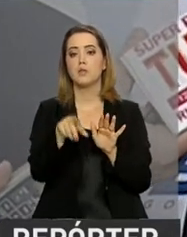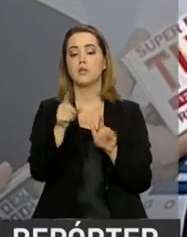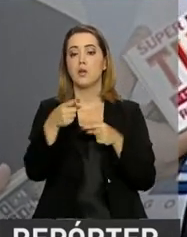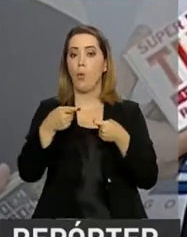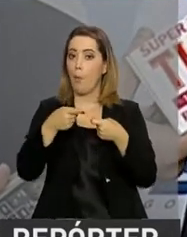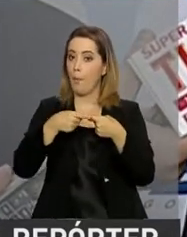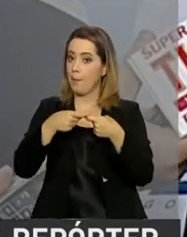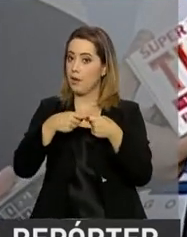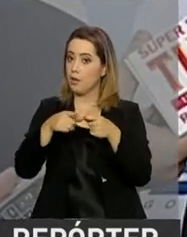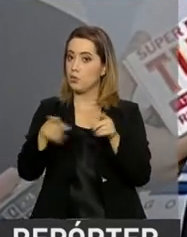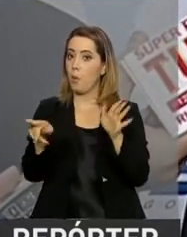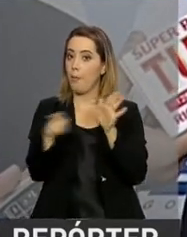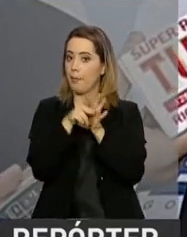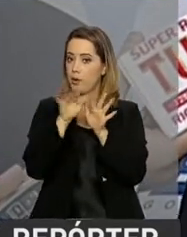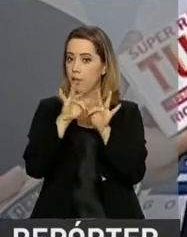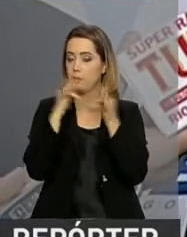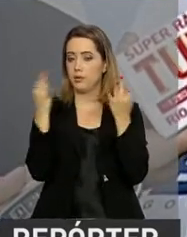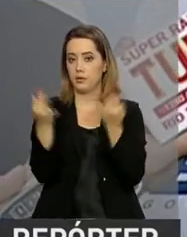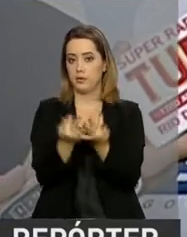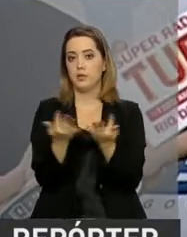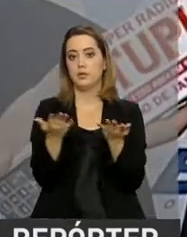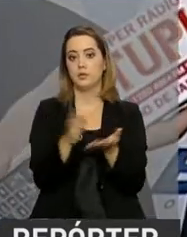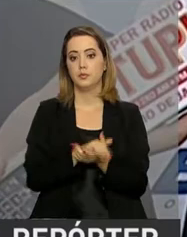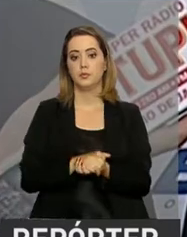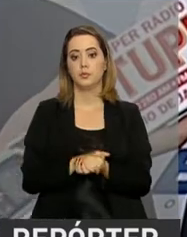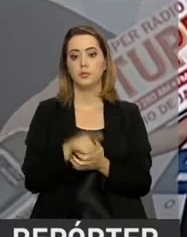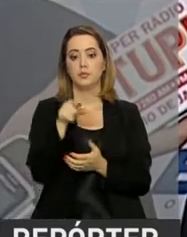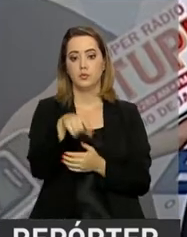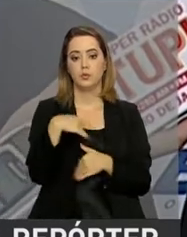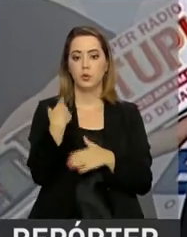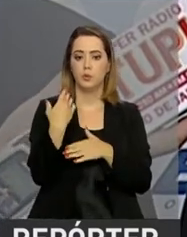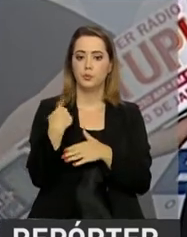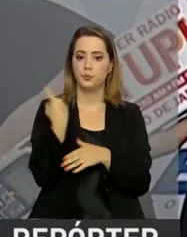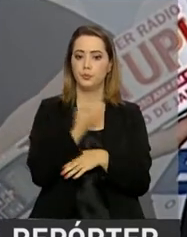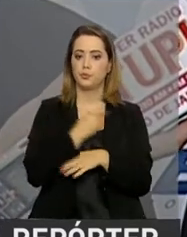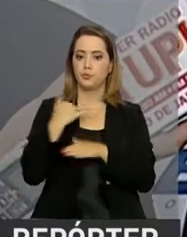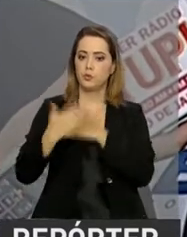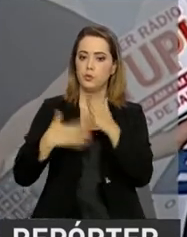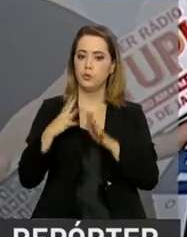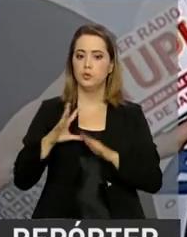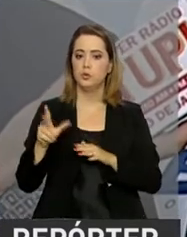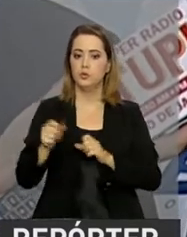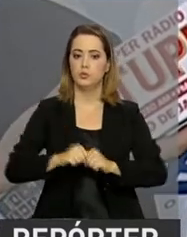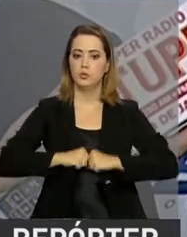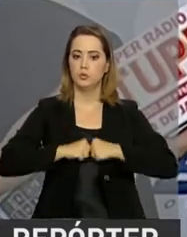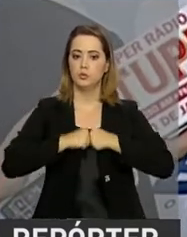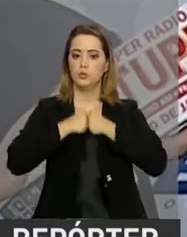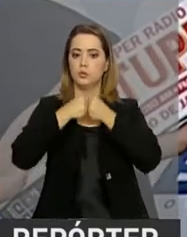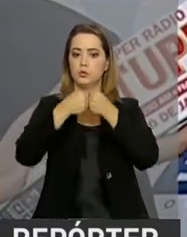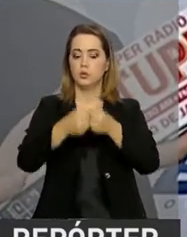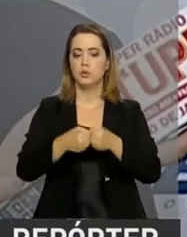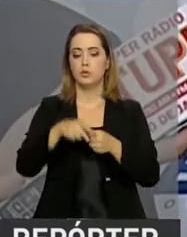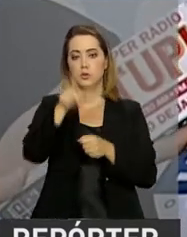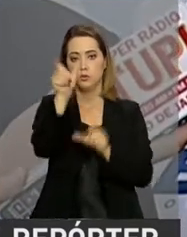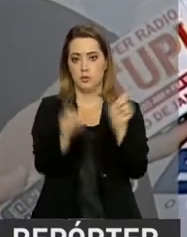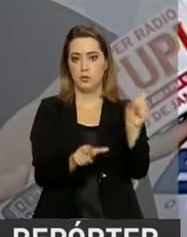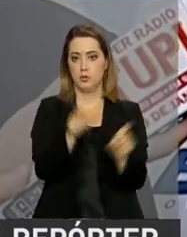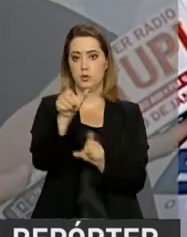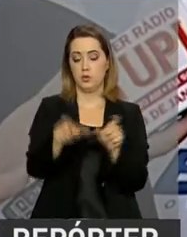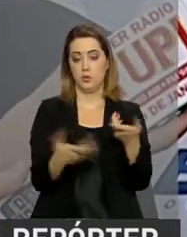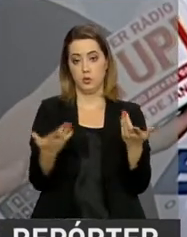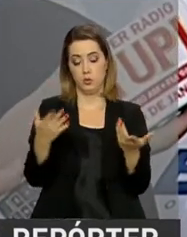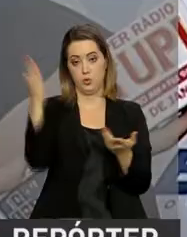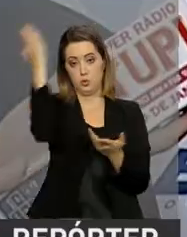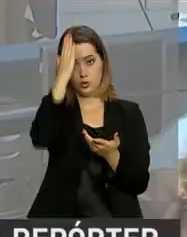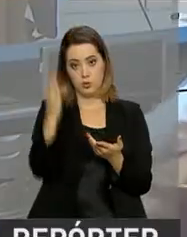aquelas pessoas das quais ele está responsável pela saúde. Faremos todo o esforço para que o maior número de brasileiros ocupem essas vagas